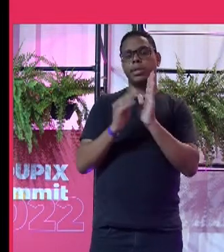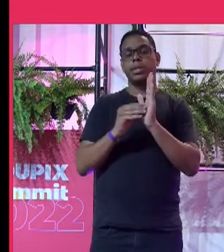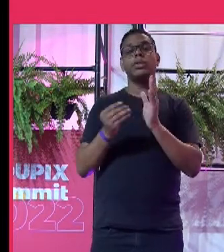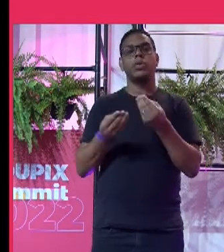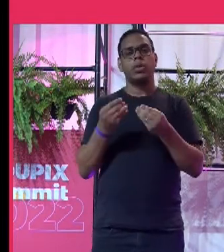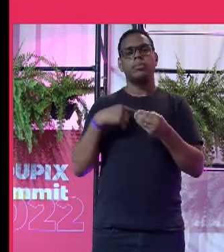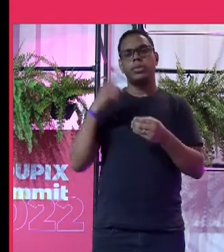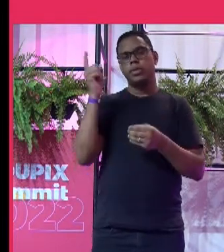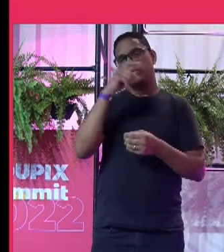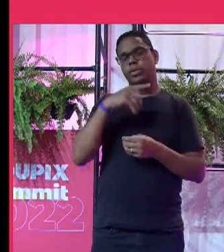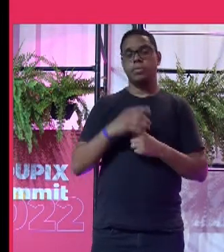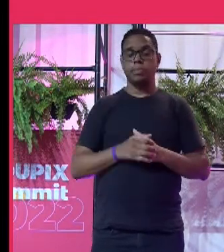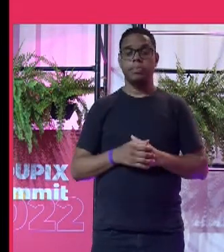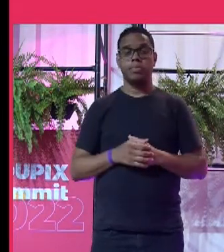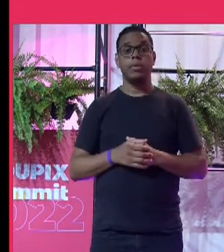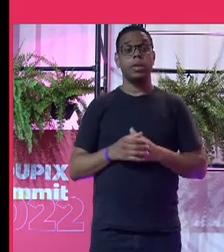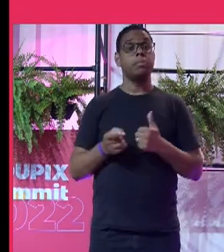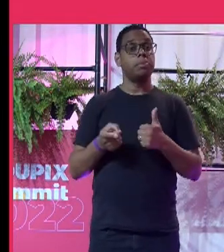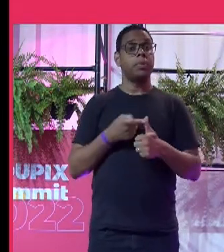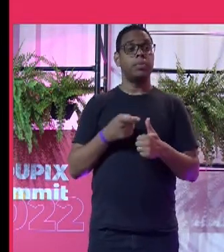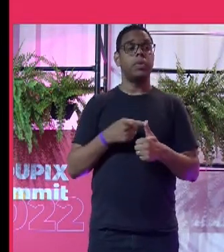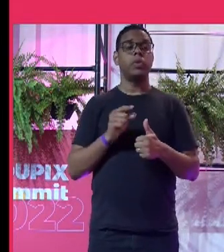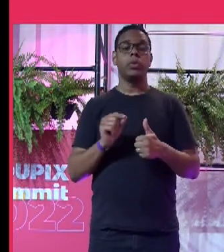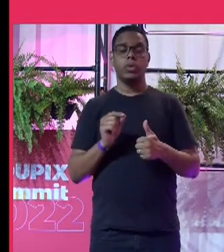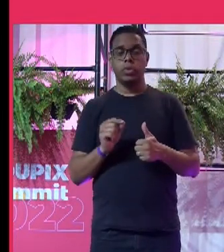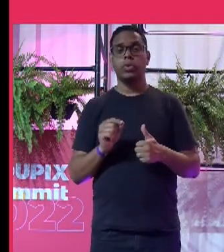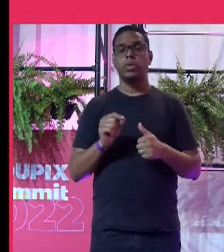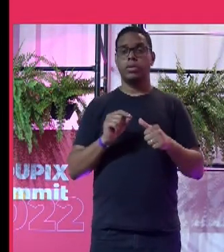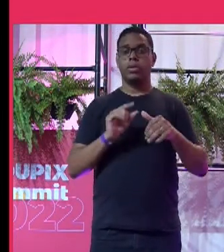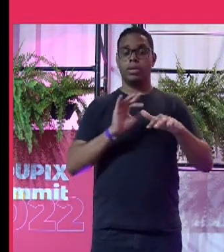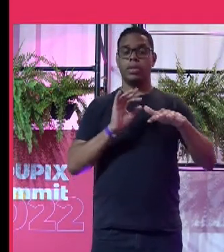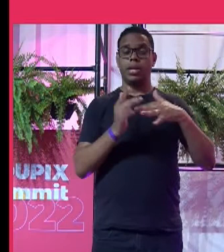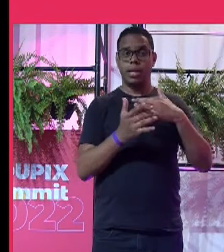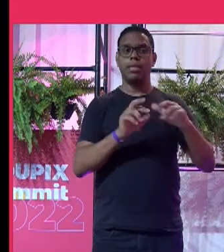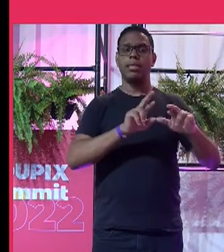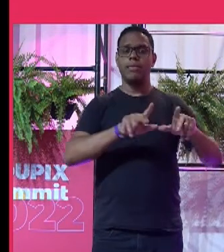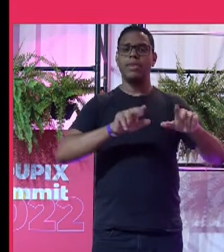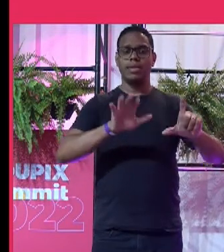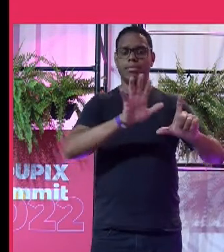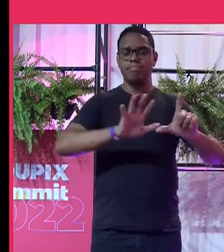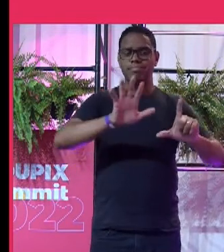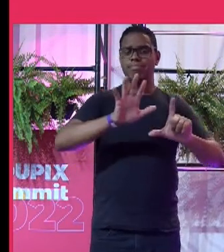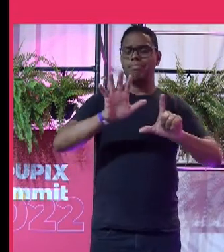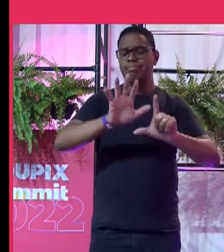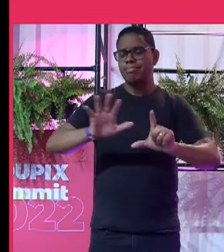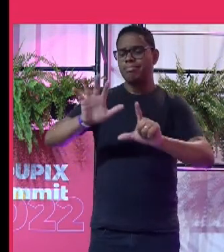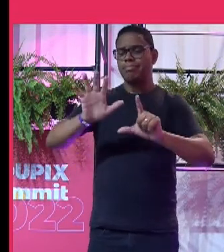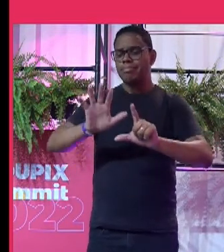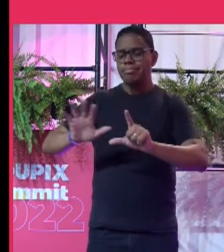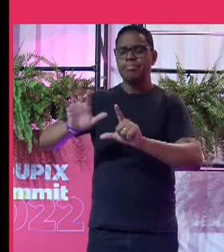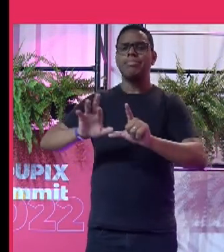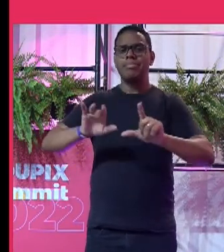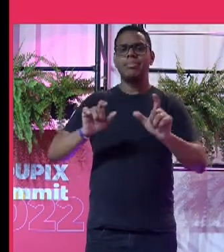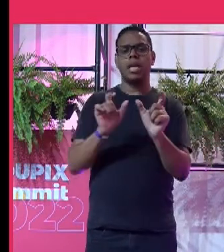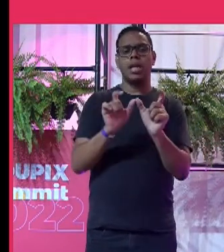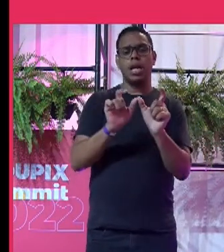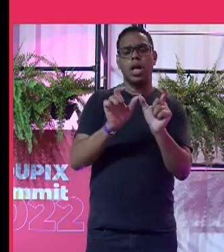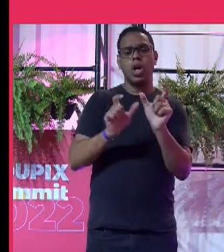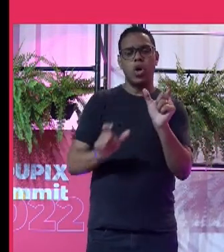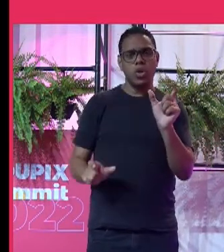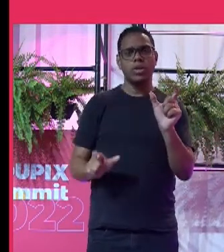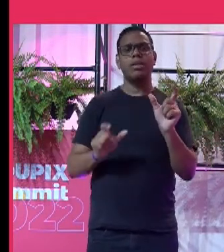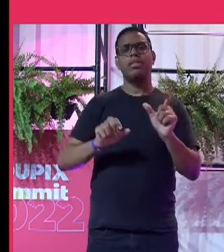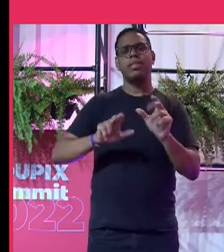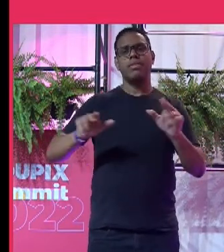do criador de conteúdo. O primeiro deles é cada rede social é diferente, cada rede social tem um algoritmo diferente, uma